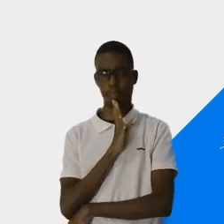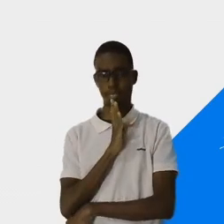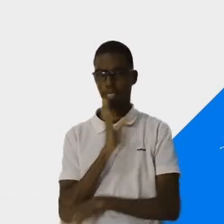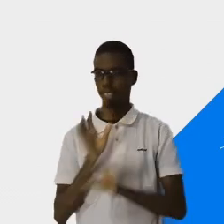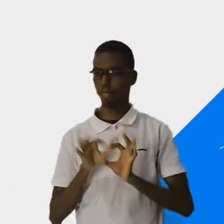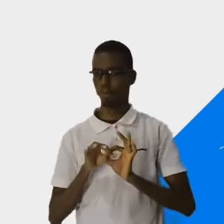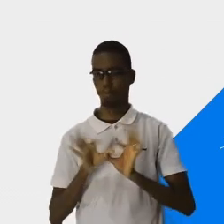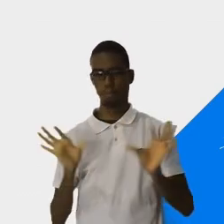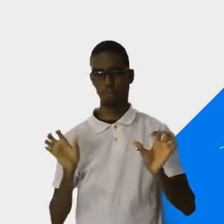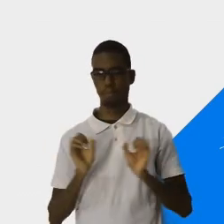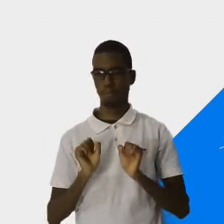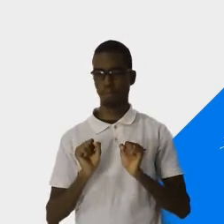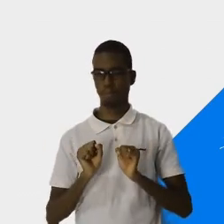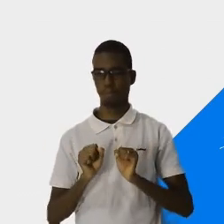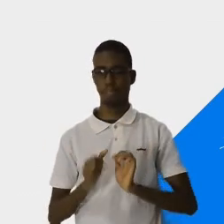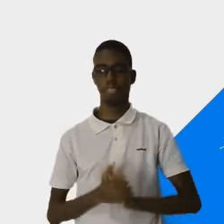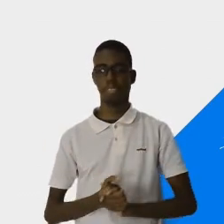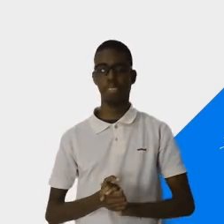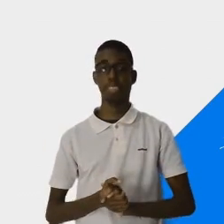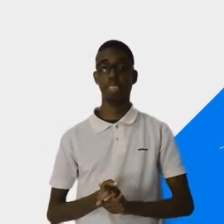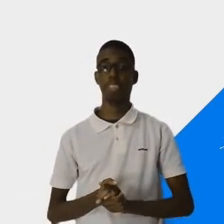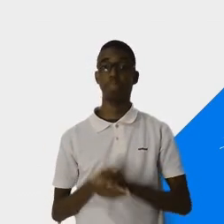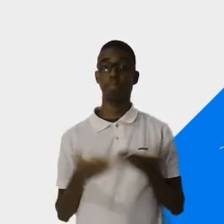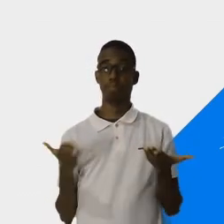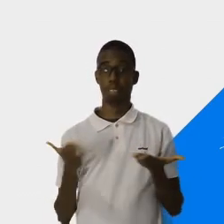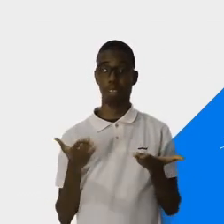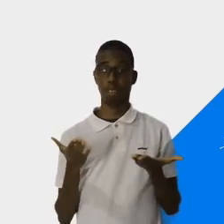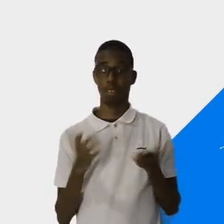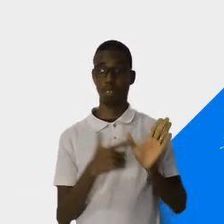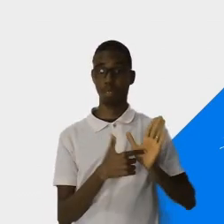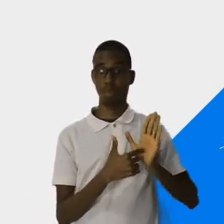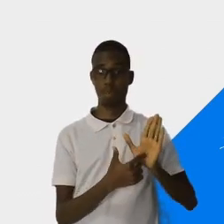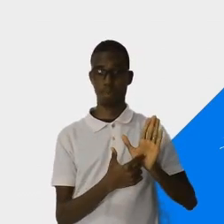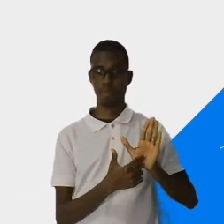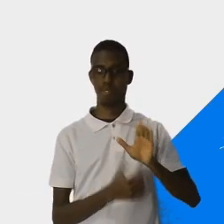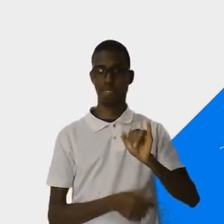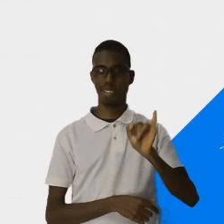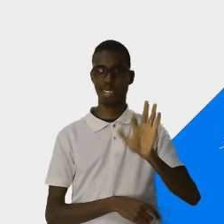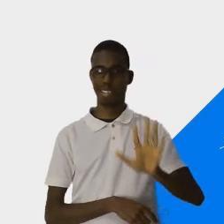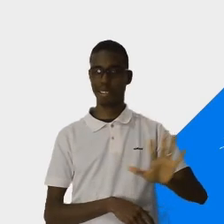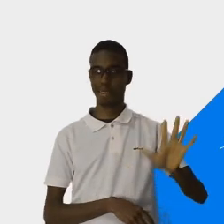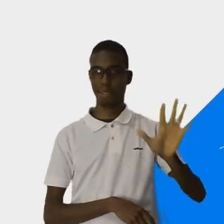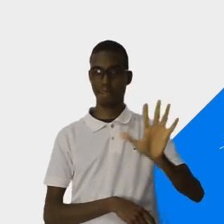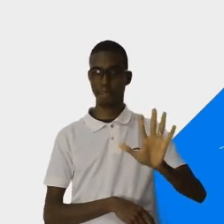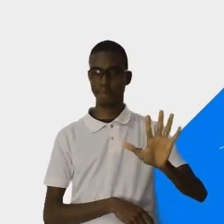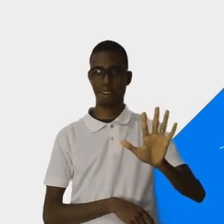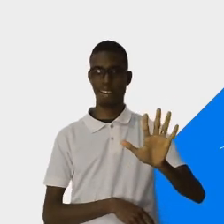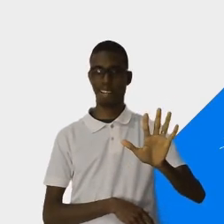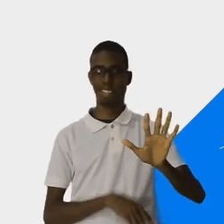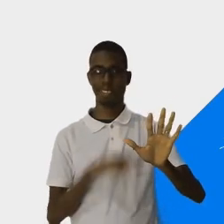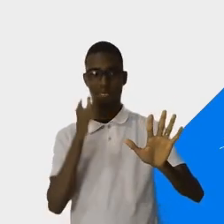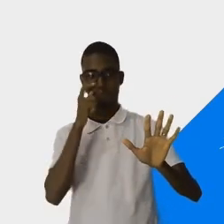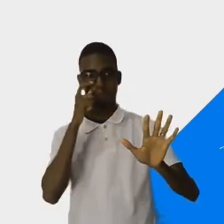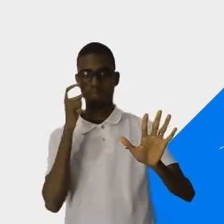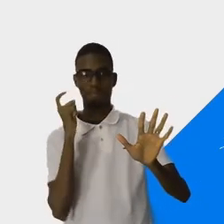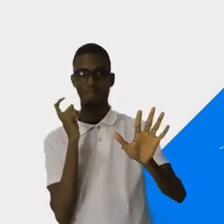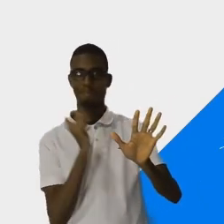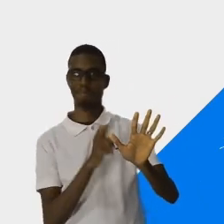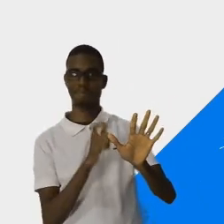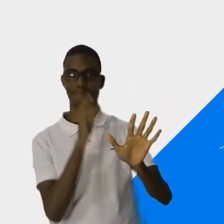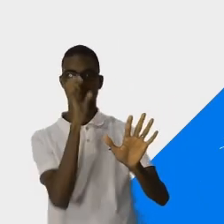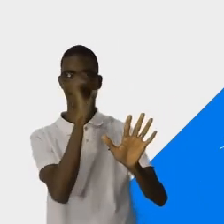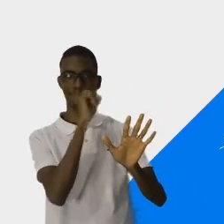Aqui trazer algumas imagens, porque dizem que uma imagem vale mais do que 1000 palavras. Então,